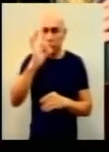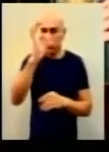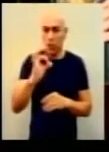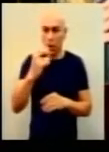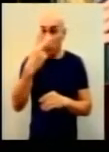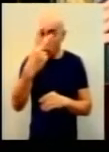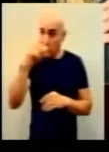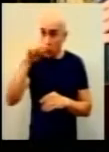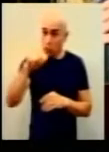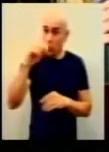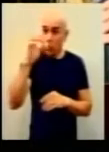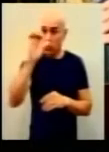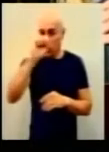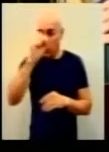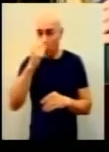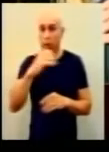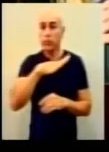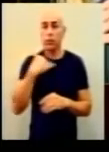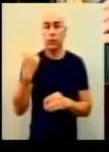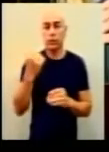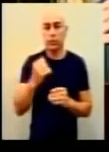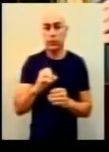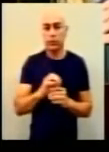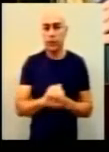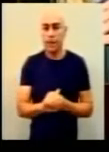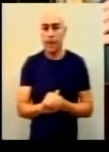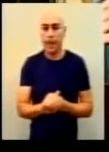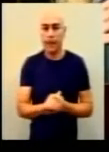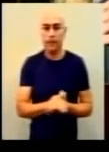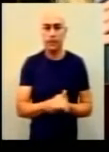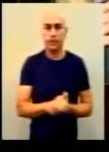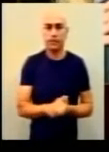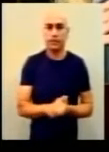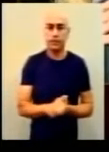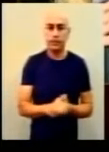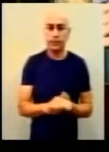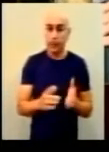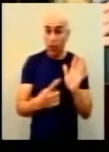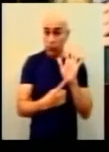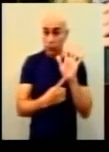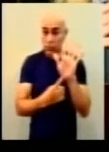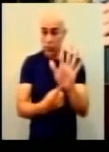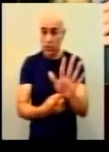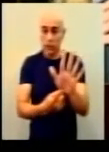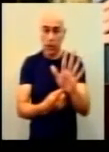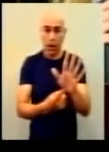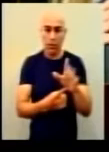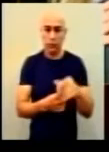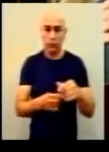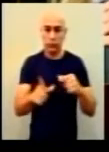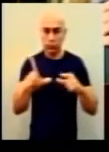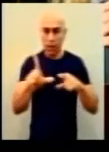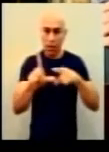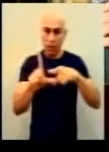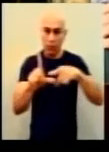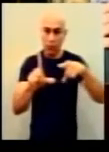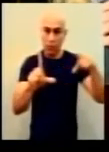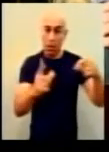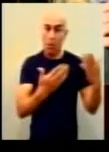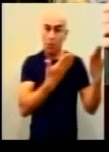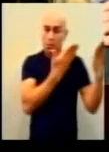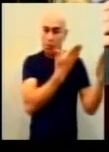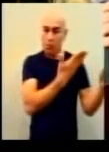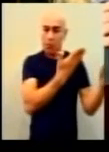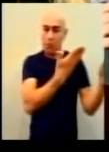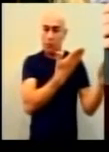vinha registrando nos dias anteriores. Próximo. Aqui para mostrar para vocês, quais foram os momentos em